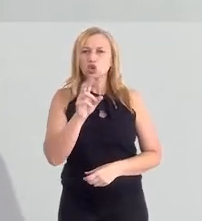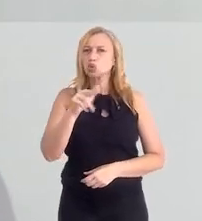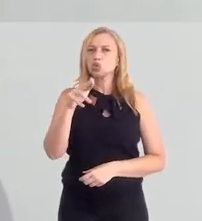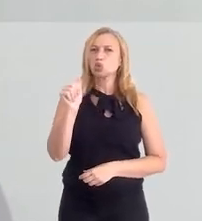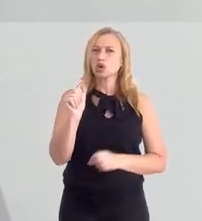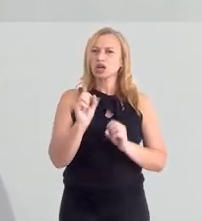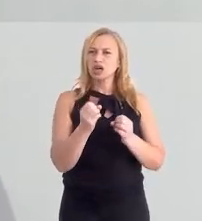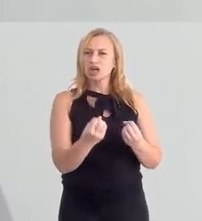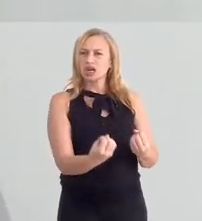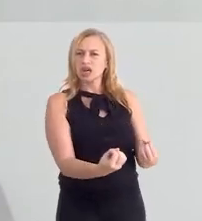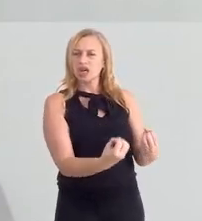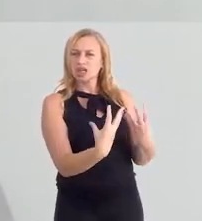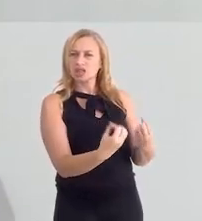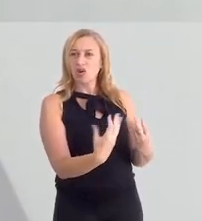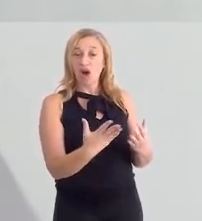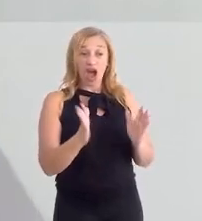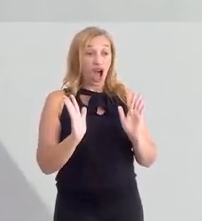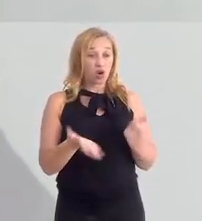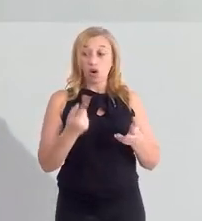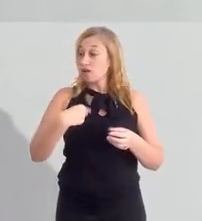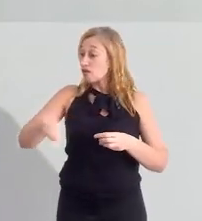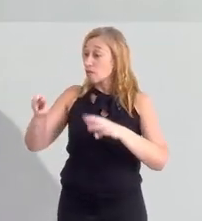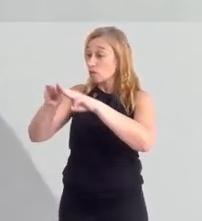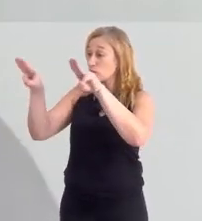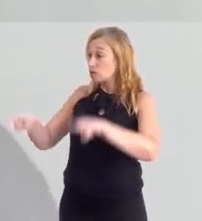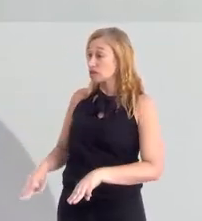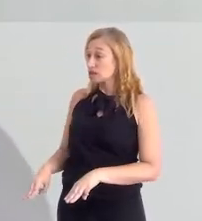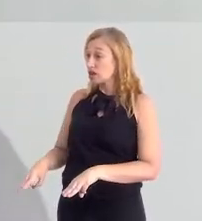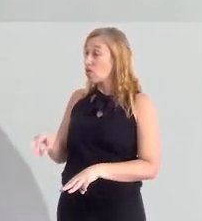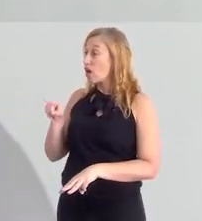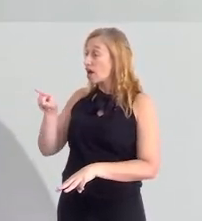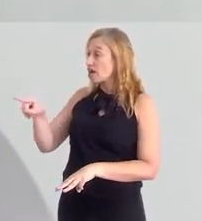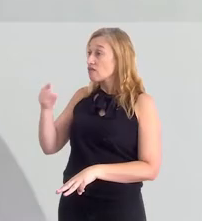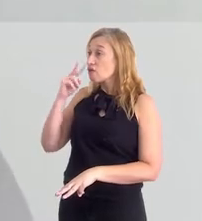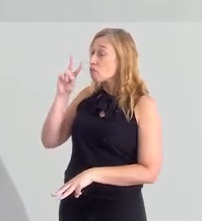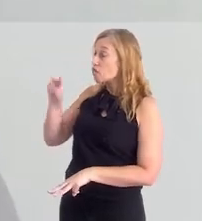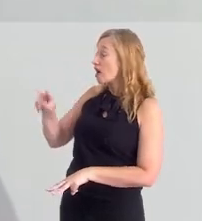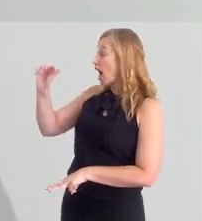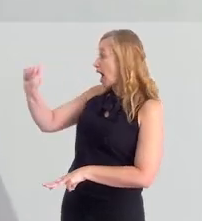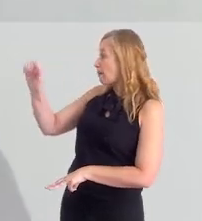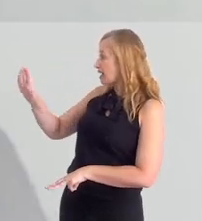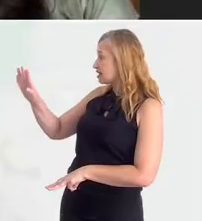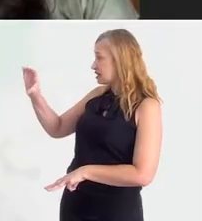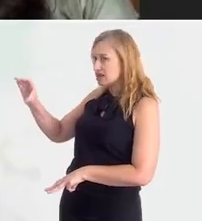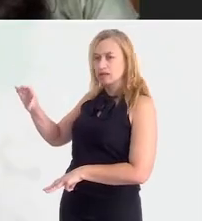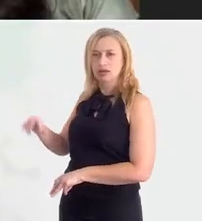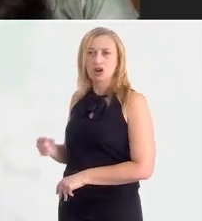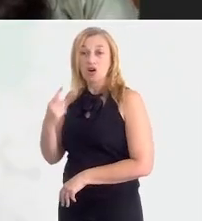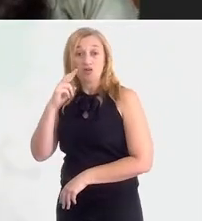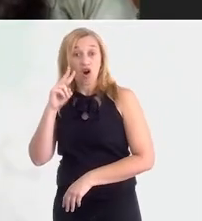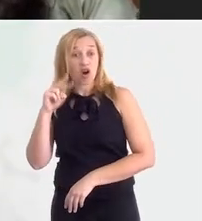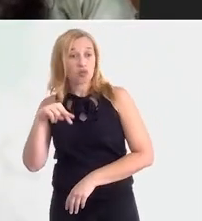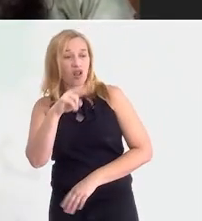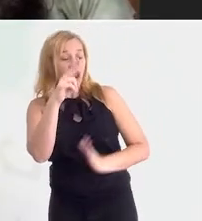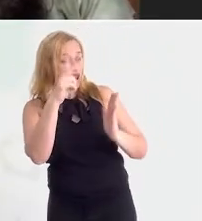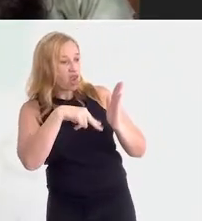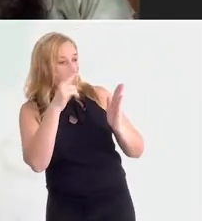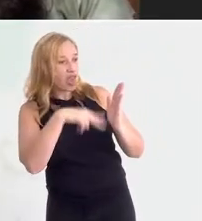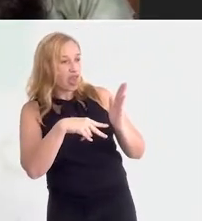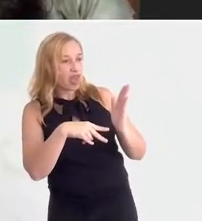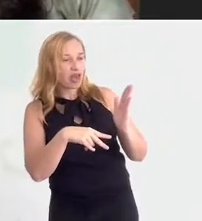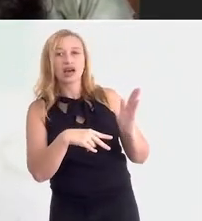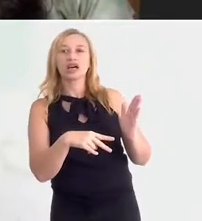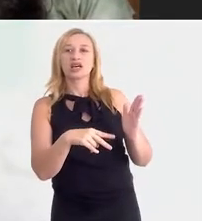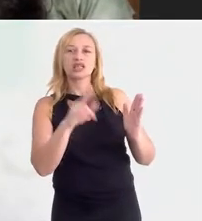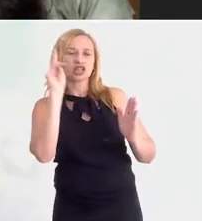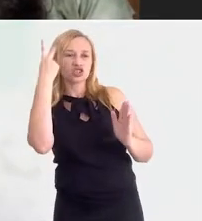nunca nos disse assim: vamos agora ao museu, porque neste museu nós veremos A, B, C. Vamos ler essa história, porque